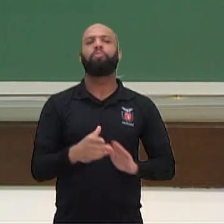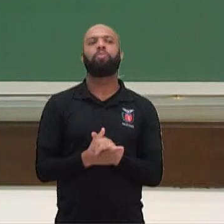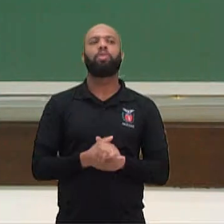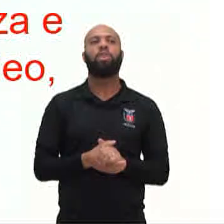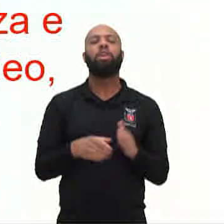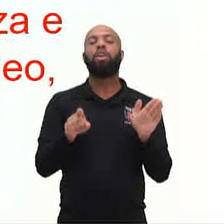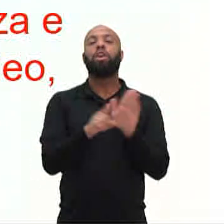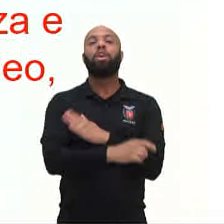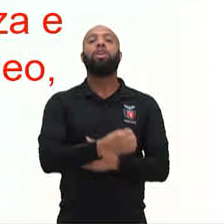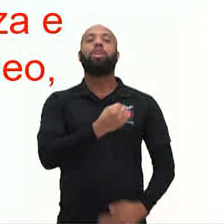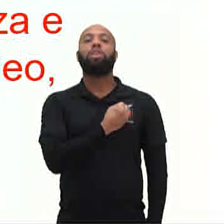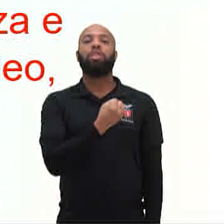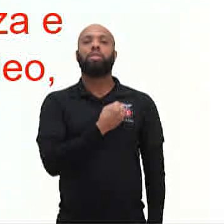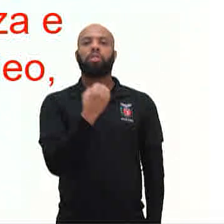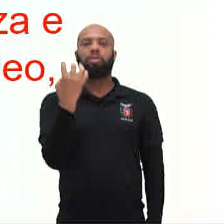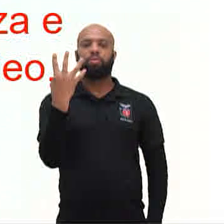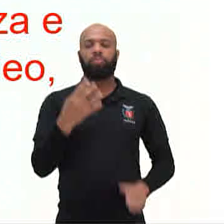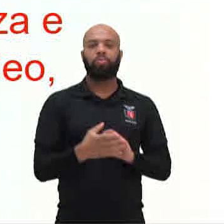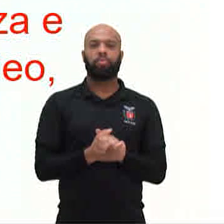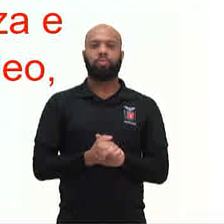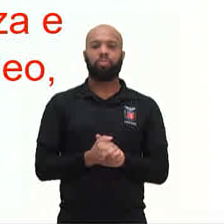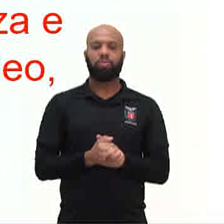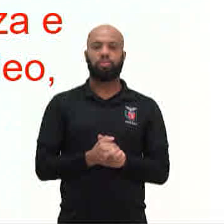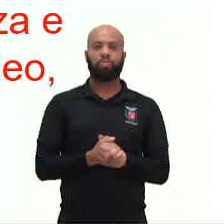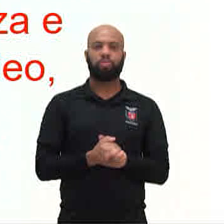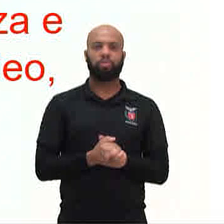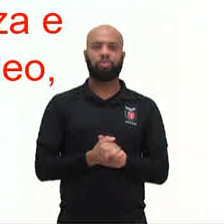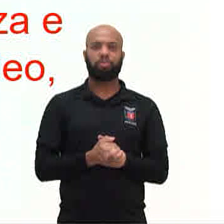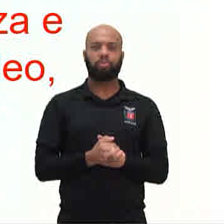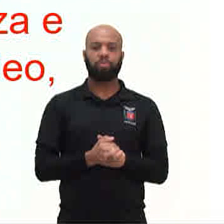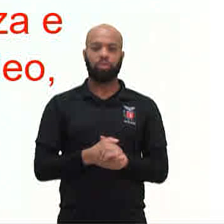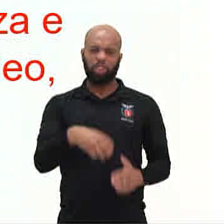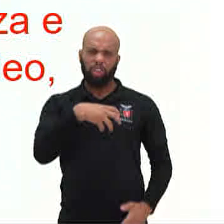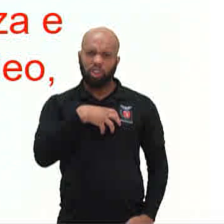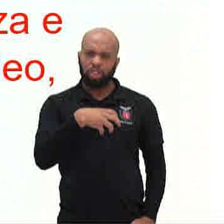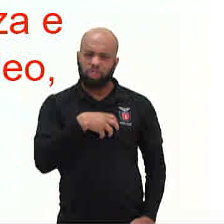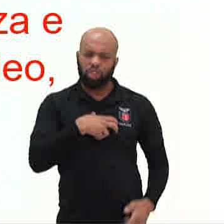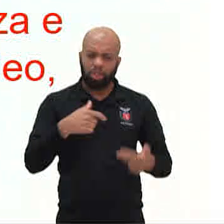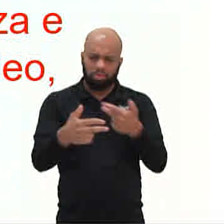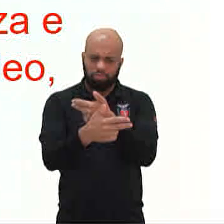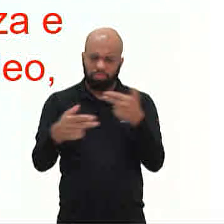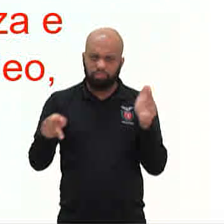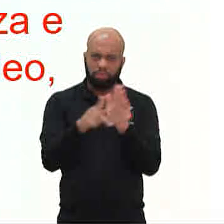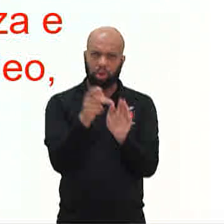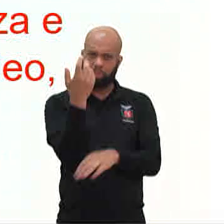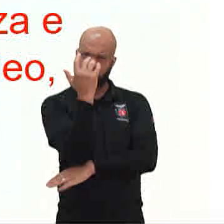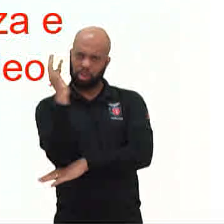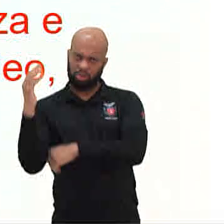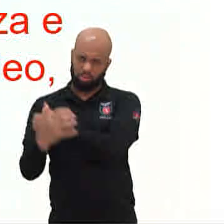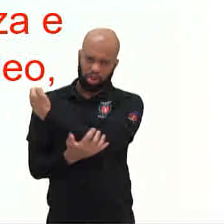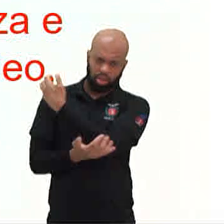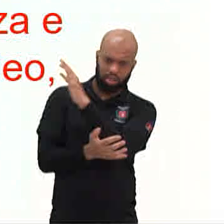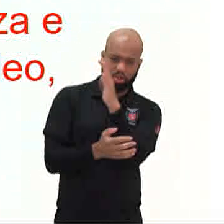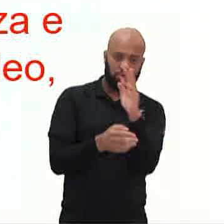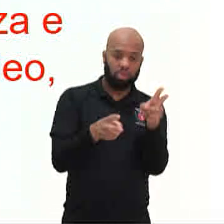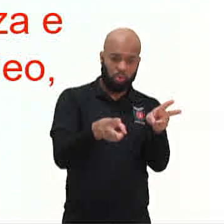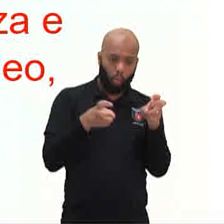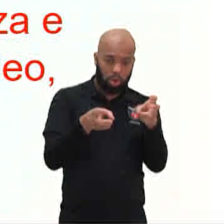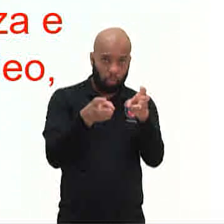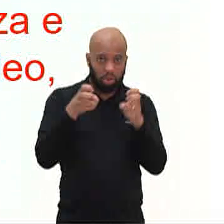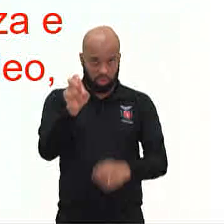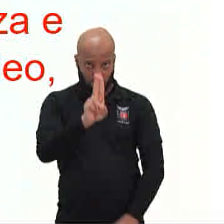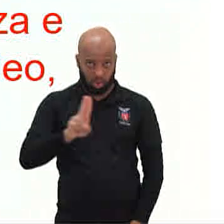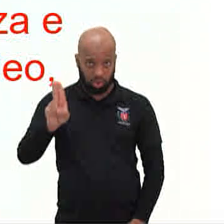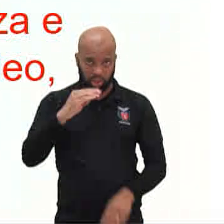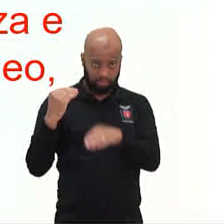Número 4. A localização dos recursos naturais é homogênea no território brasileiro? Se você colocou que